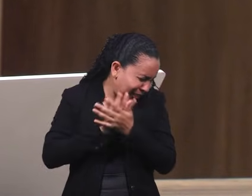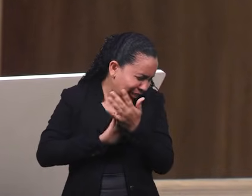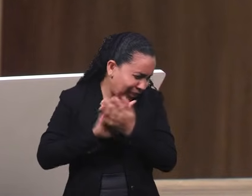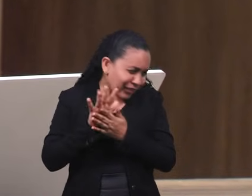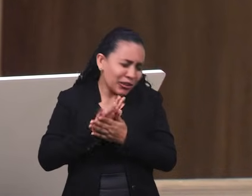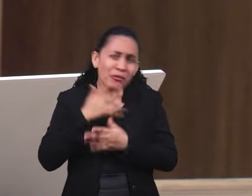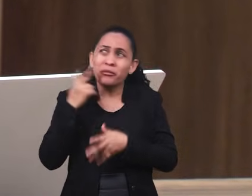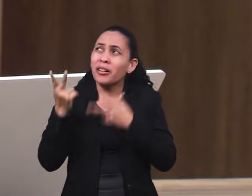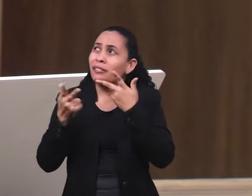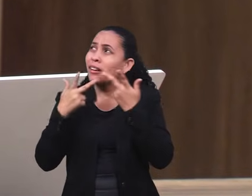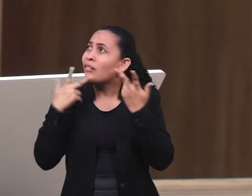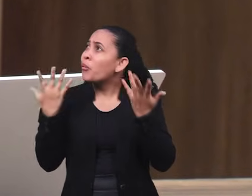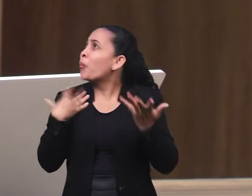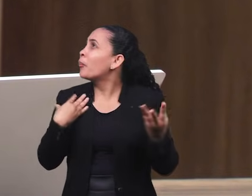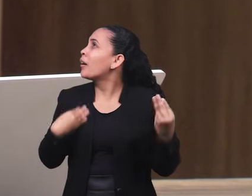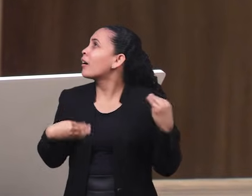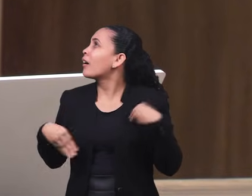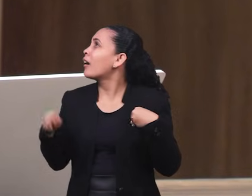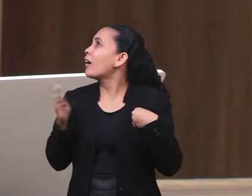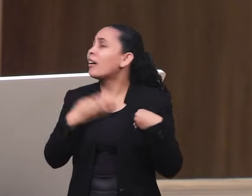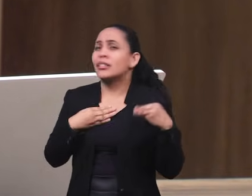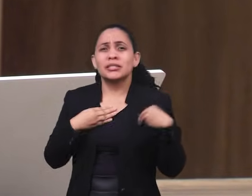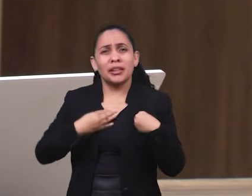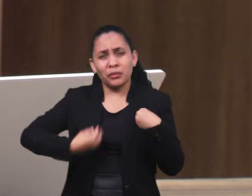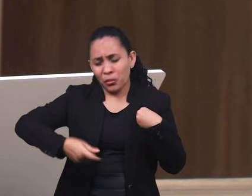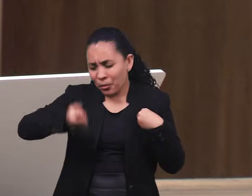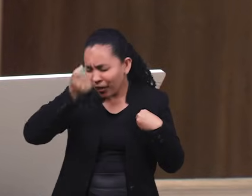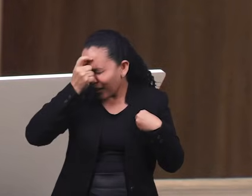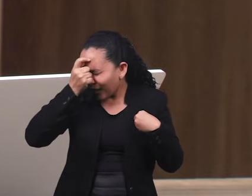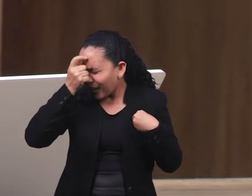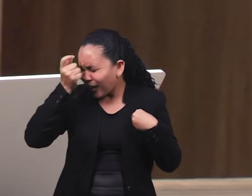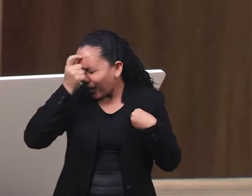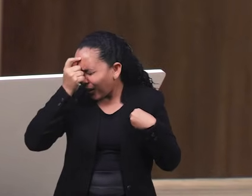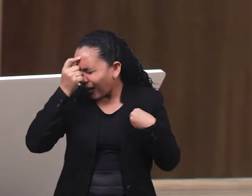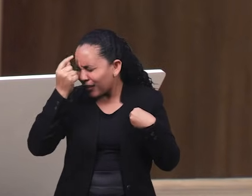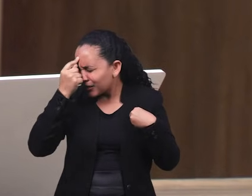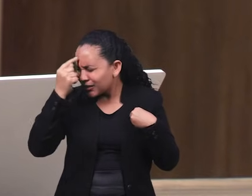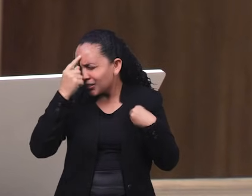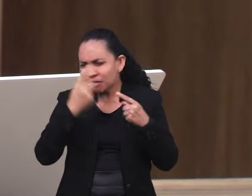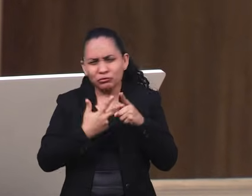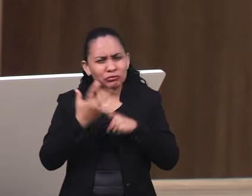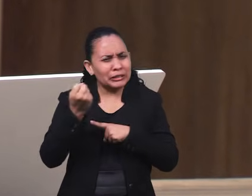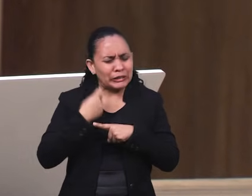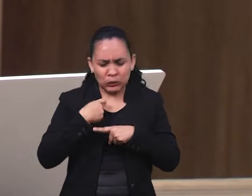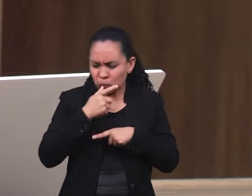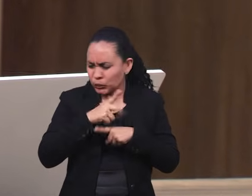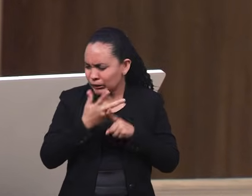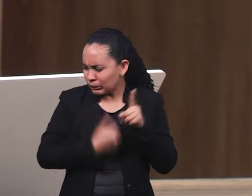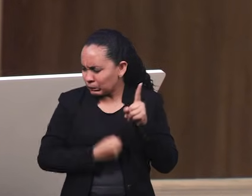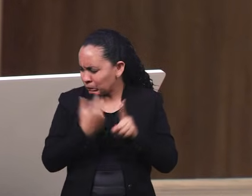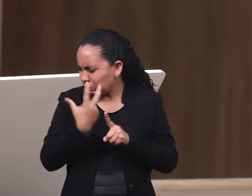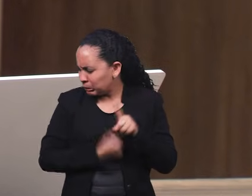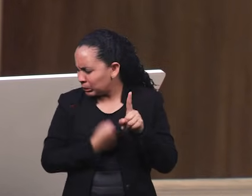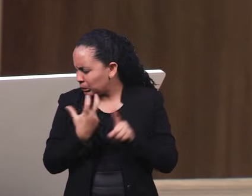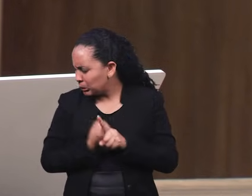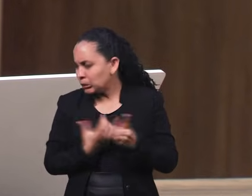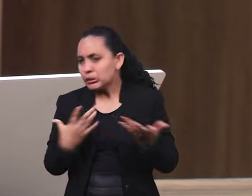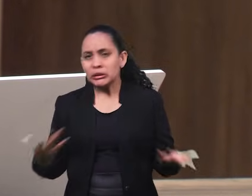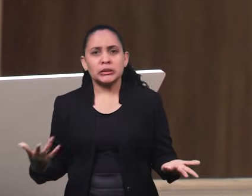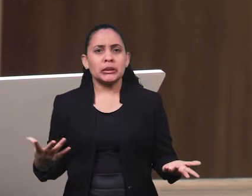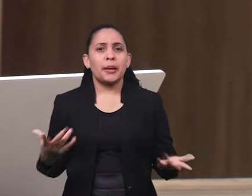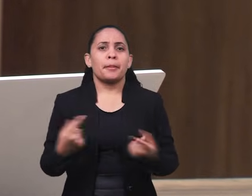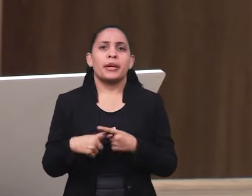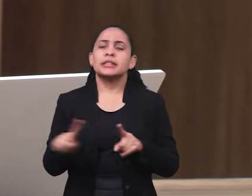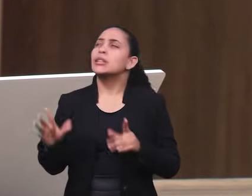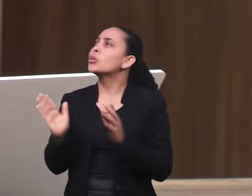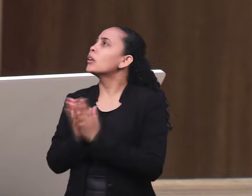ele falava o seguinte, a questão do pecado que estava na mente dele o tempo todo, ele não conseguia vencer. Mas Lutero era um homem que